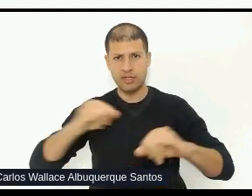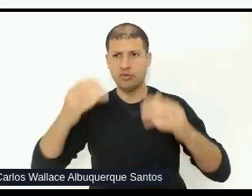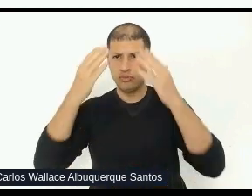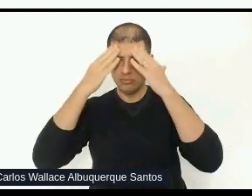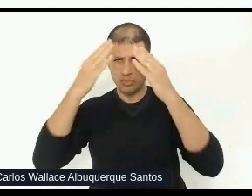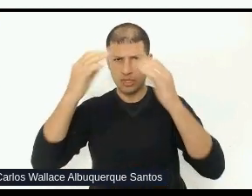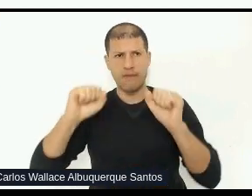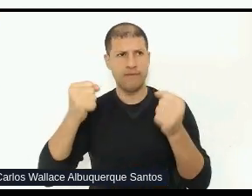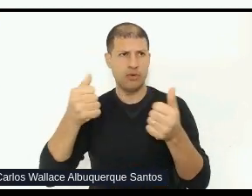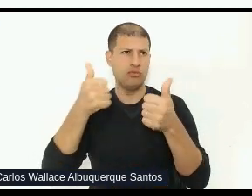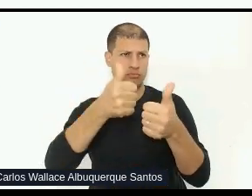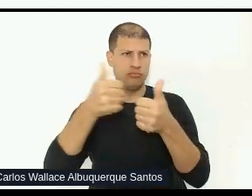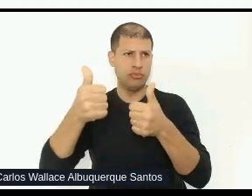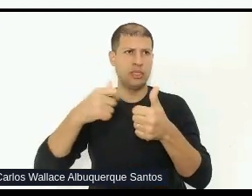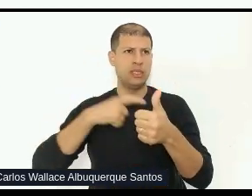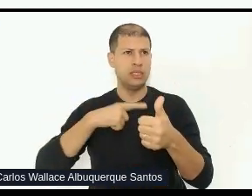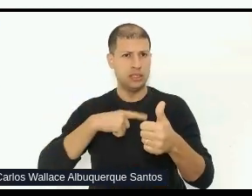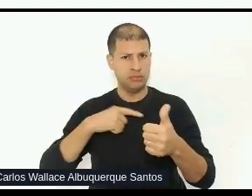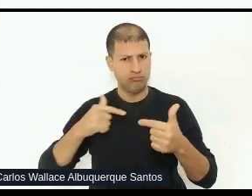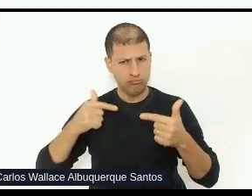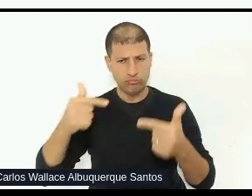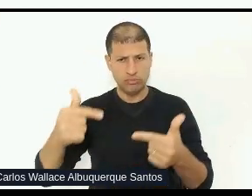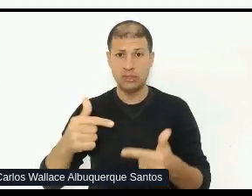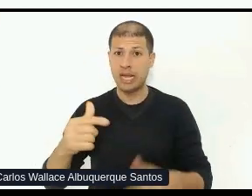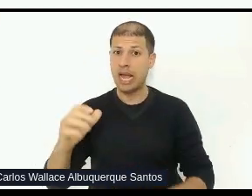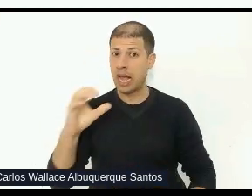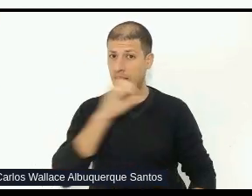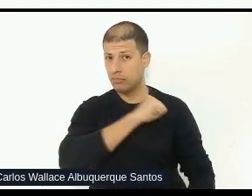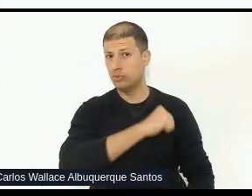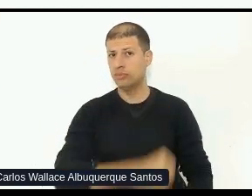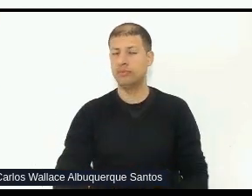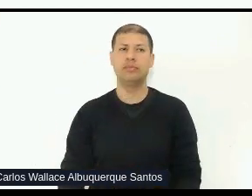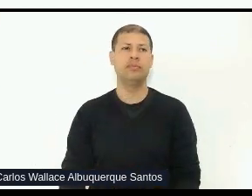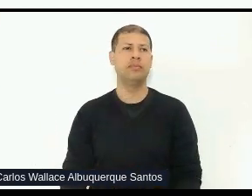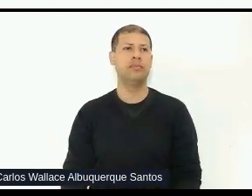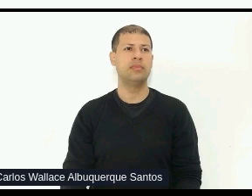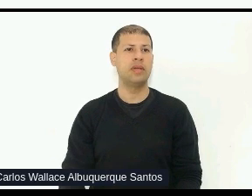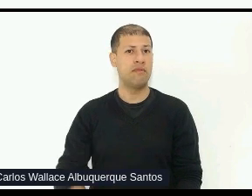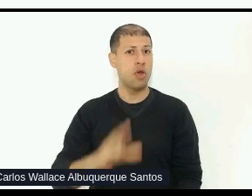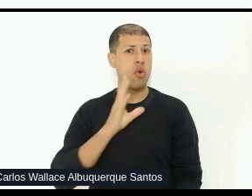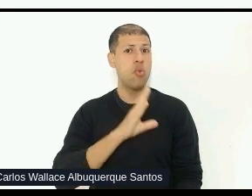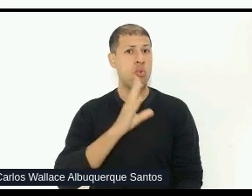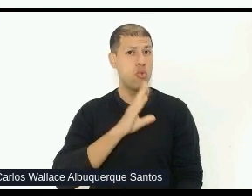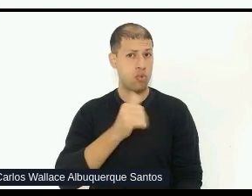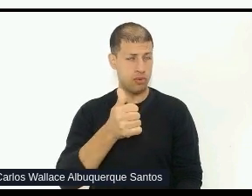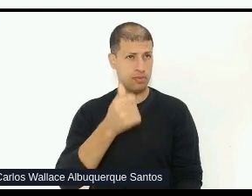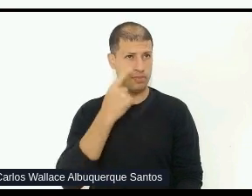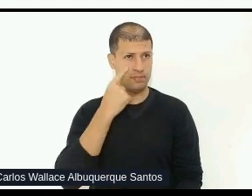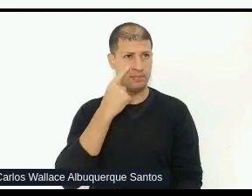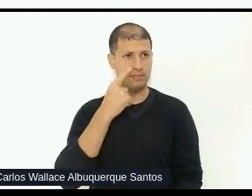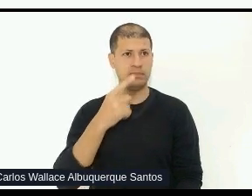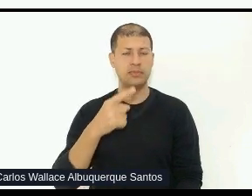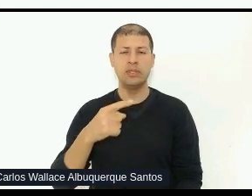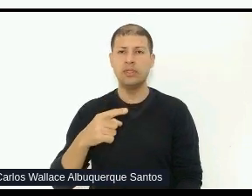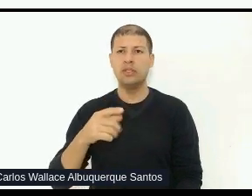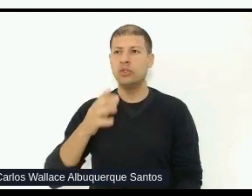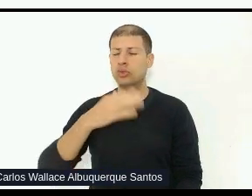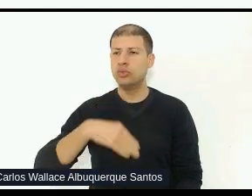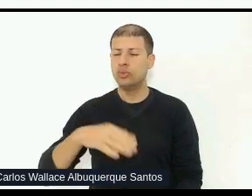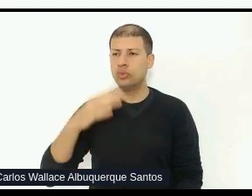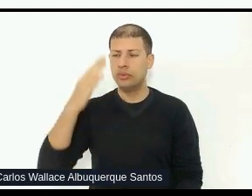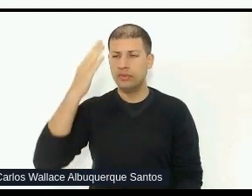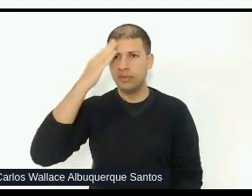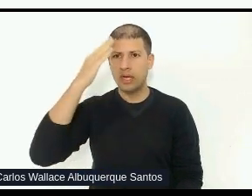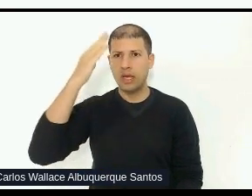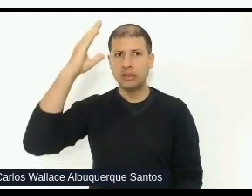Esdras. Estamos agindo para resolver o quanto antes. Aí vem, olha que legal, pessoal. O processo de reconhecimento, ele está